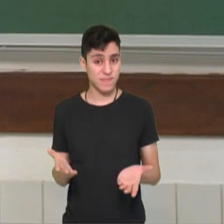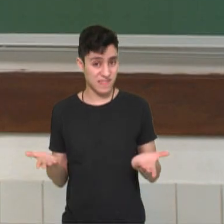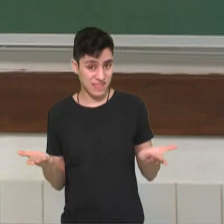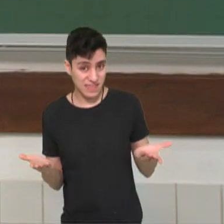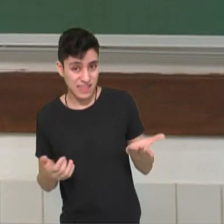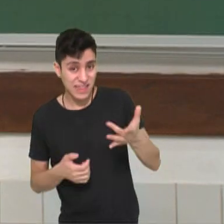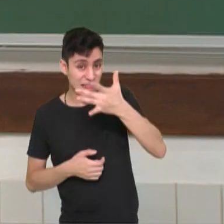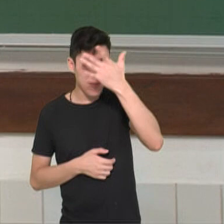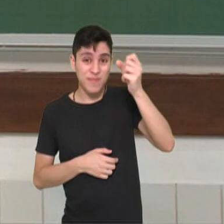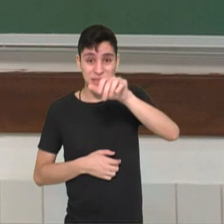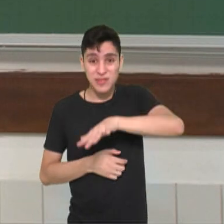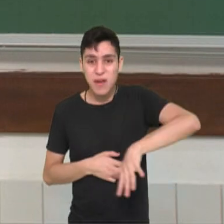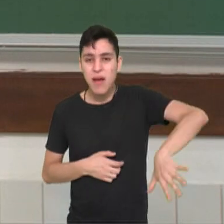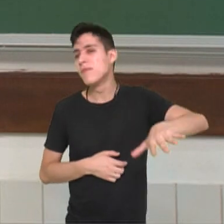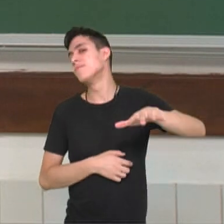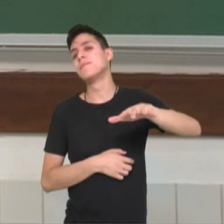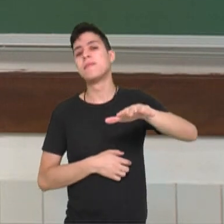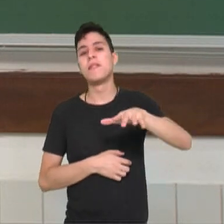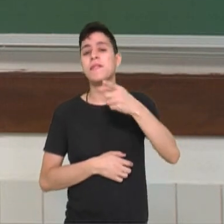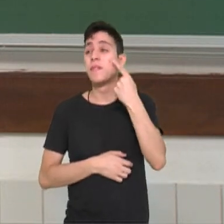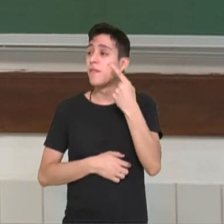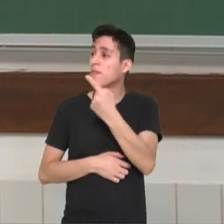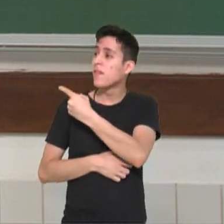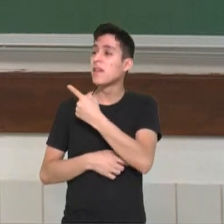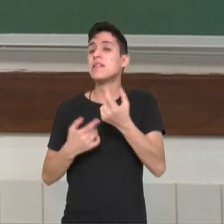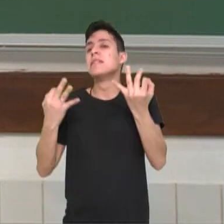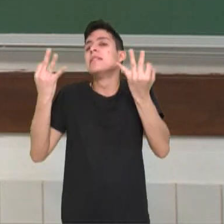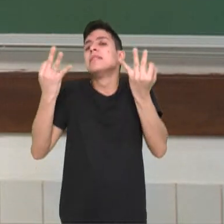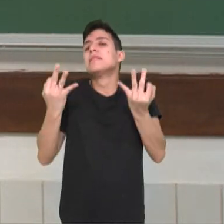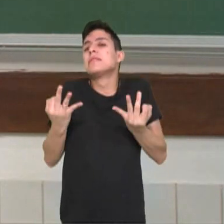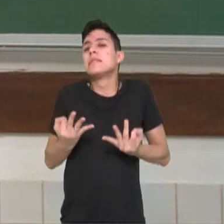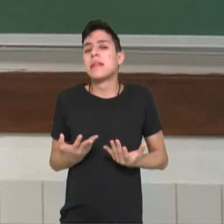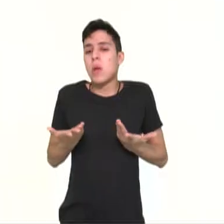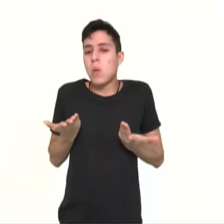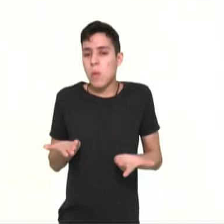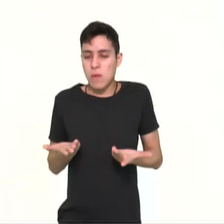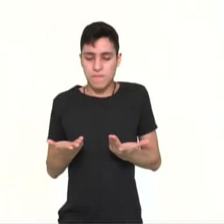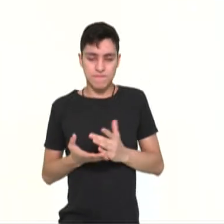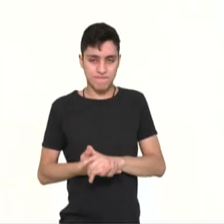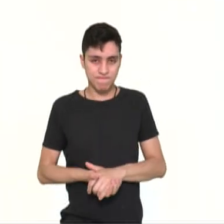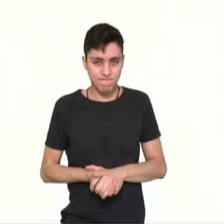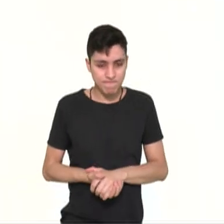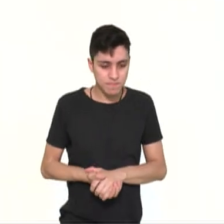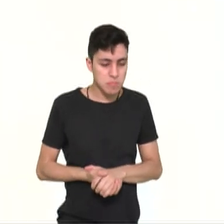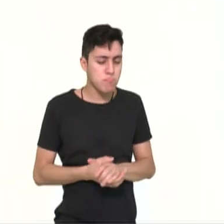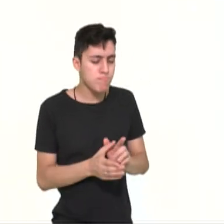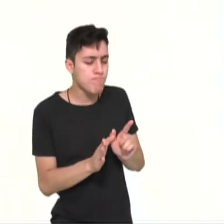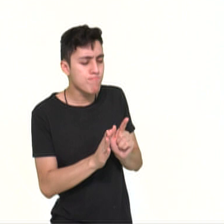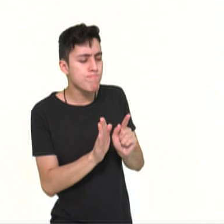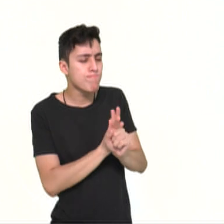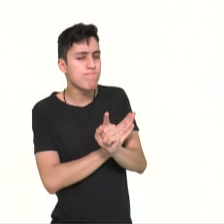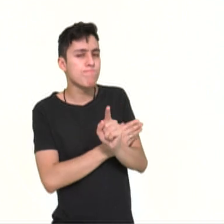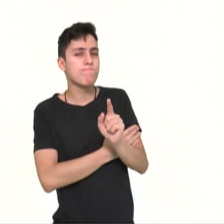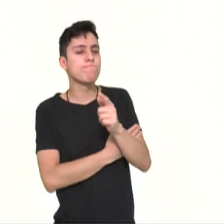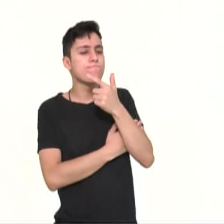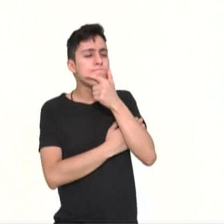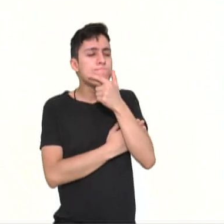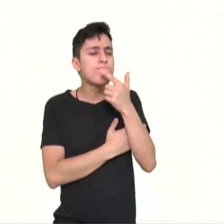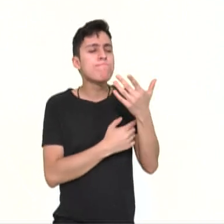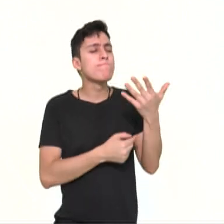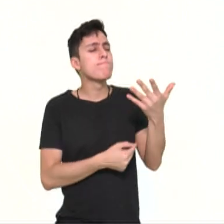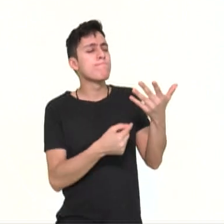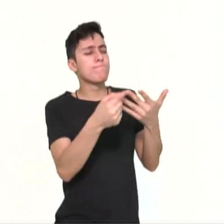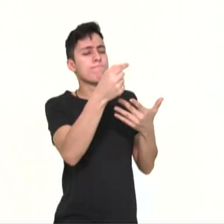Então, pessoal, vamos ver qual é a alternativa correta do nosso quiz? A pergunta era: qual foi o elemento responsável